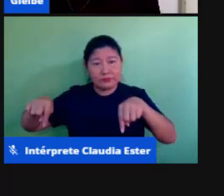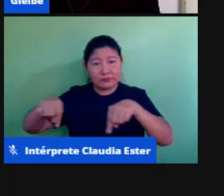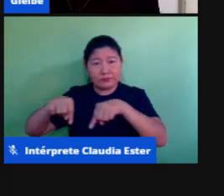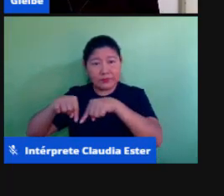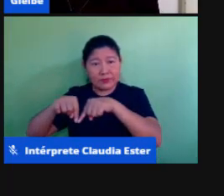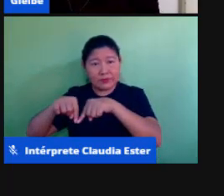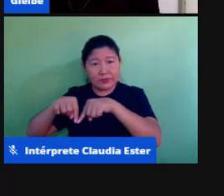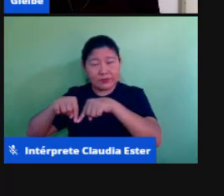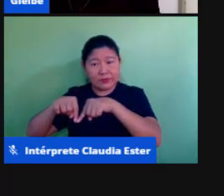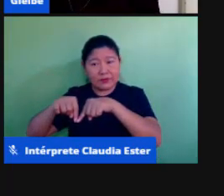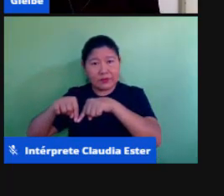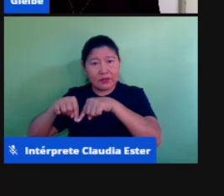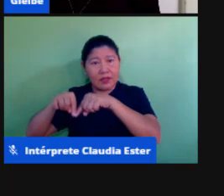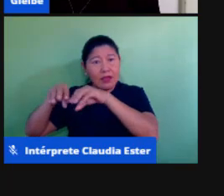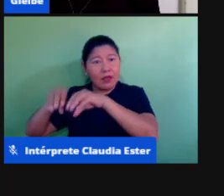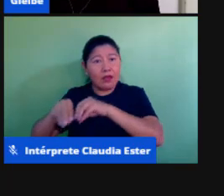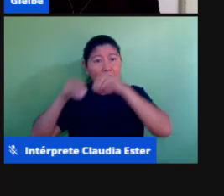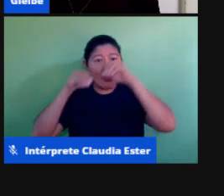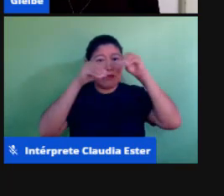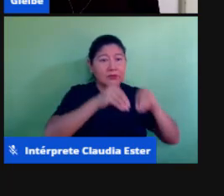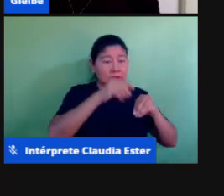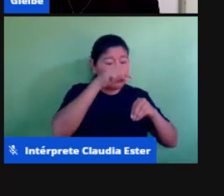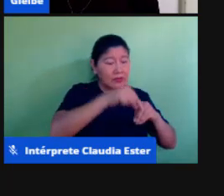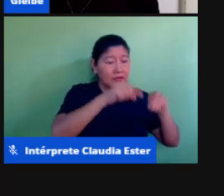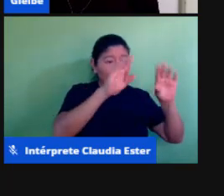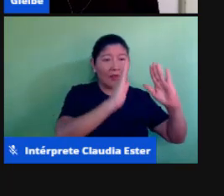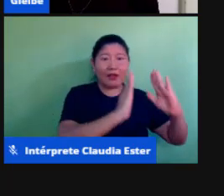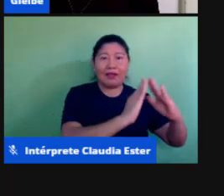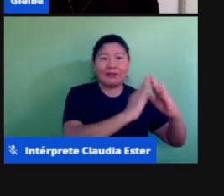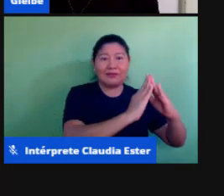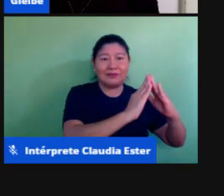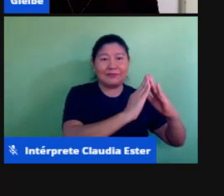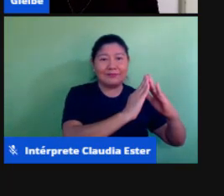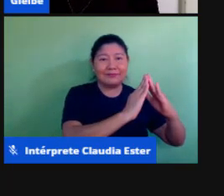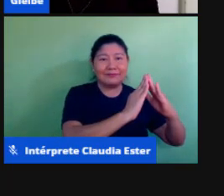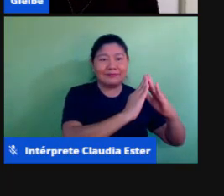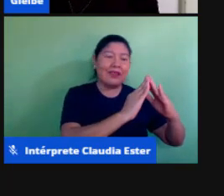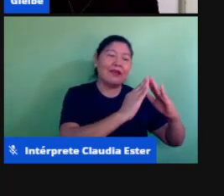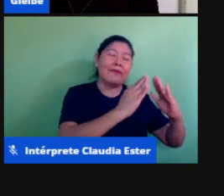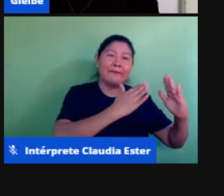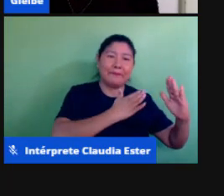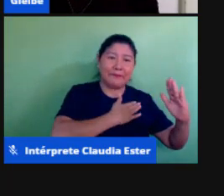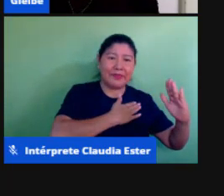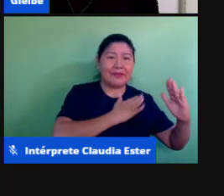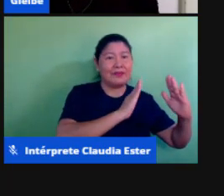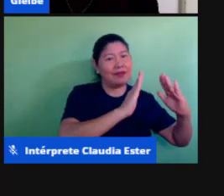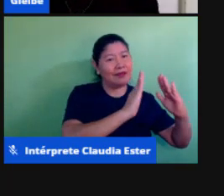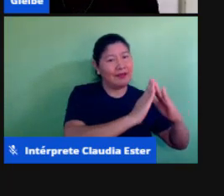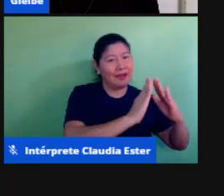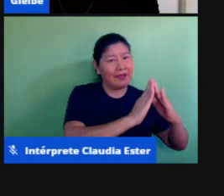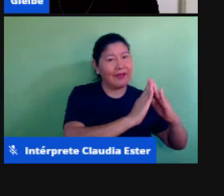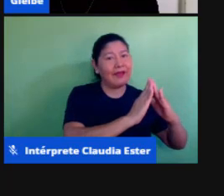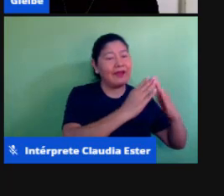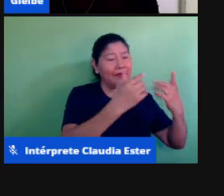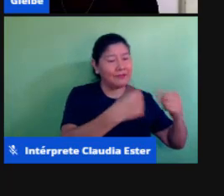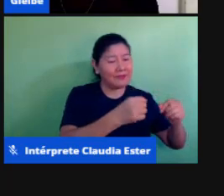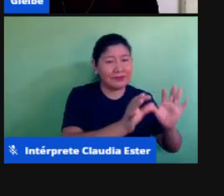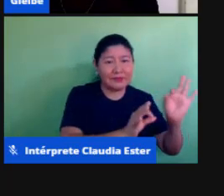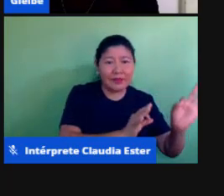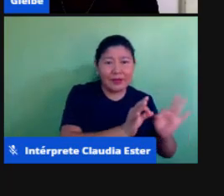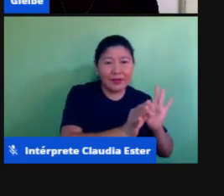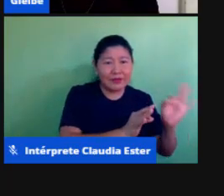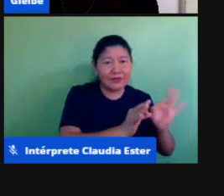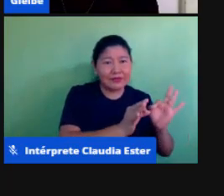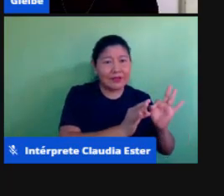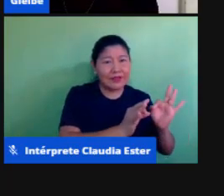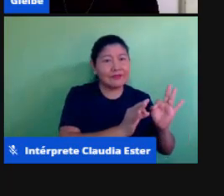agora virou a nossa casa. Né? Então, eu preciso fazer da minha casa um lugar apropriado para o meu estudo e